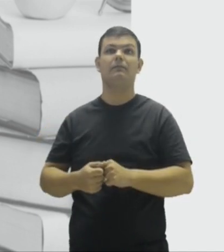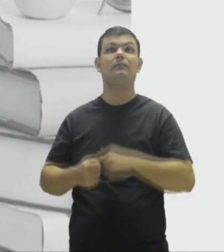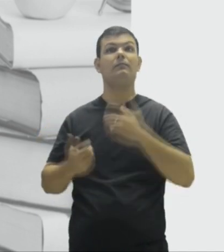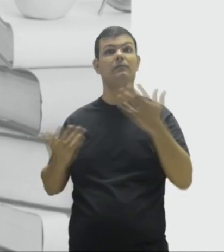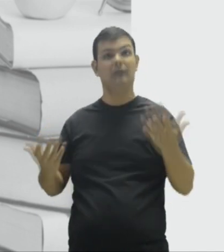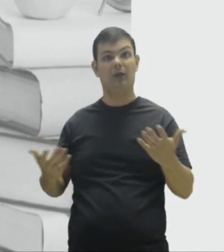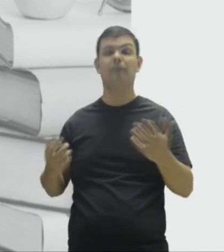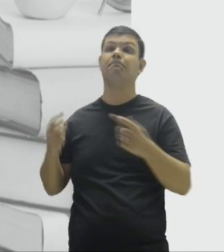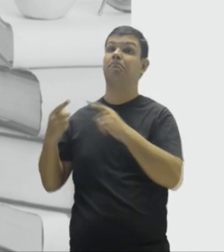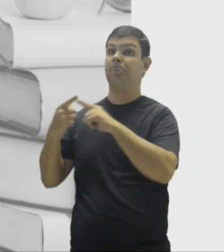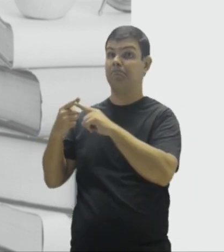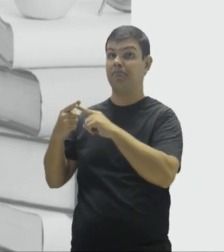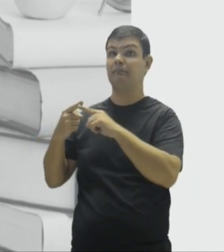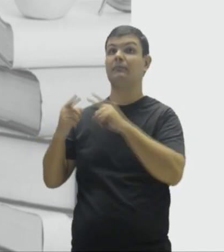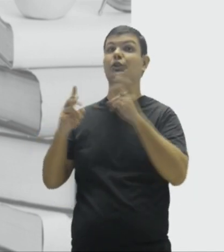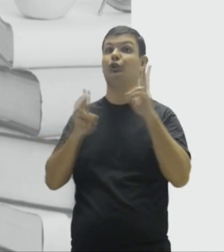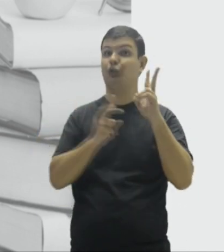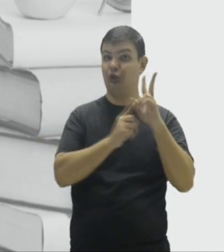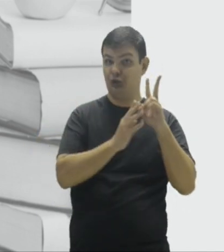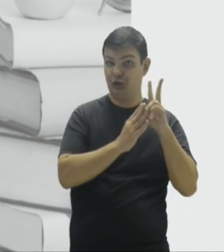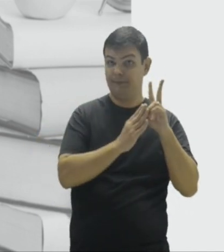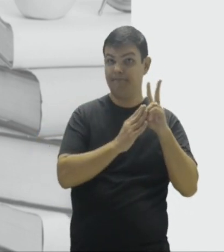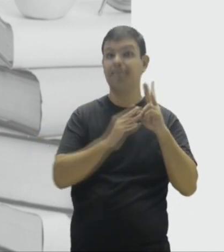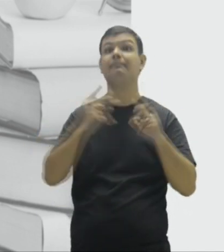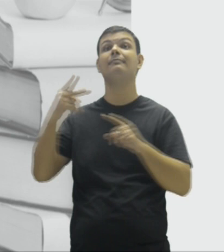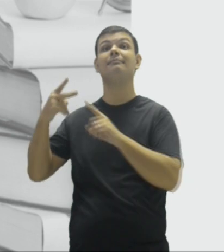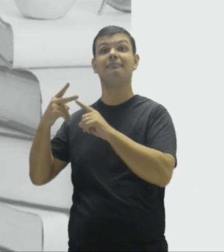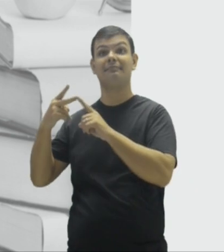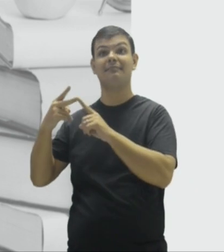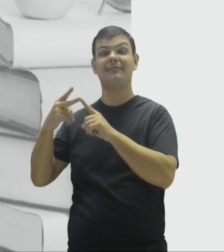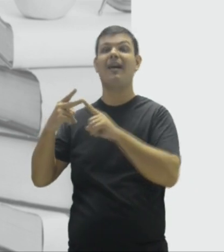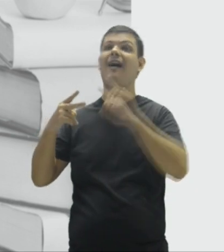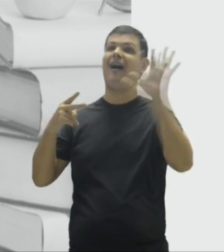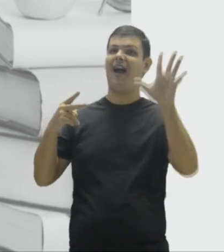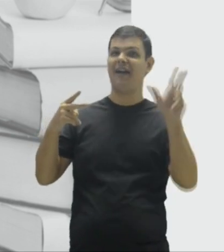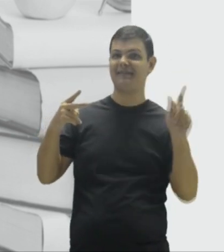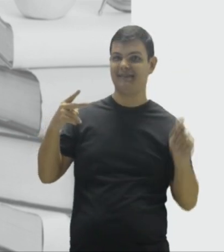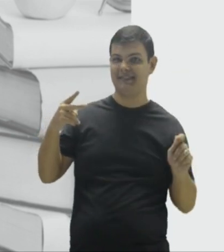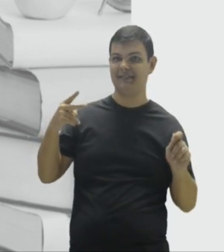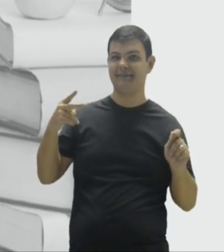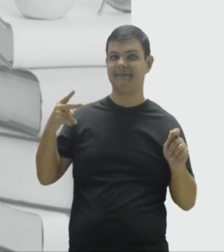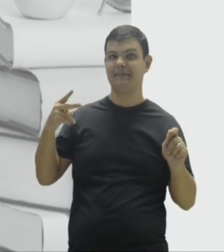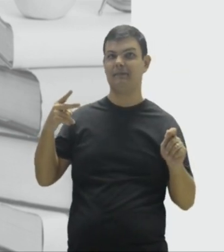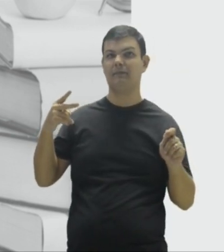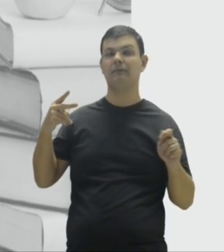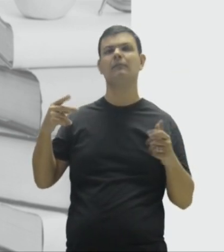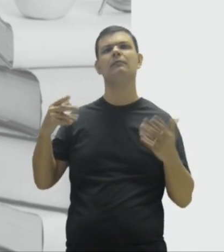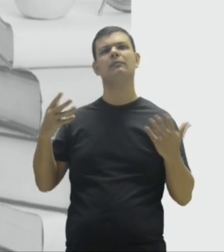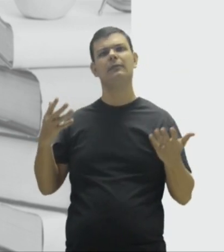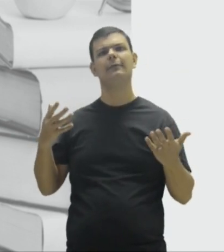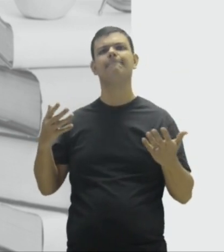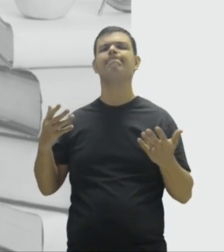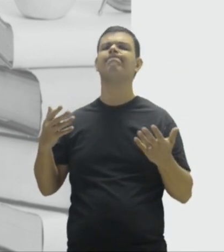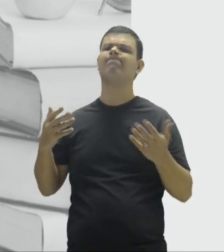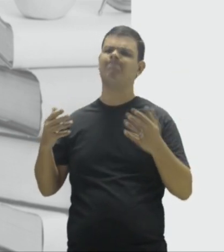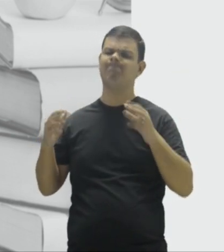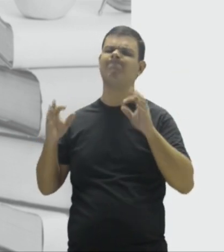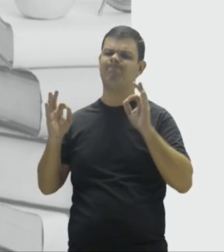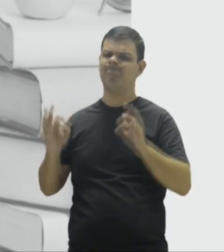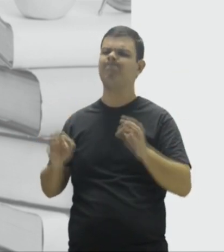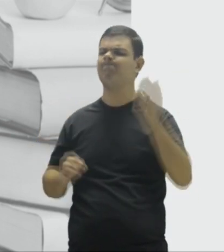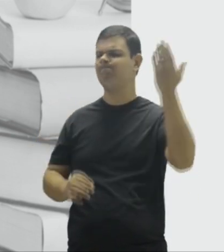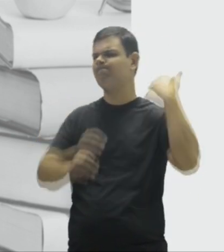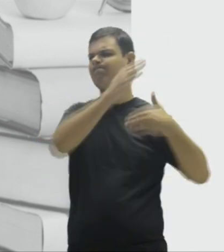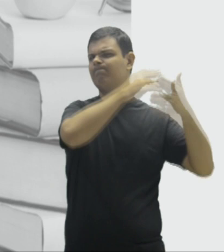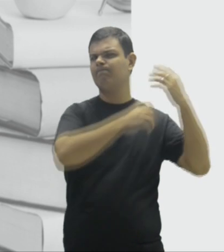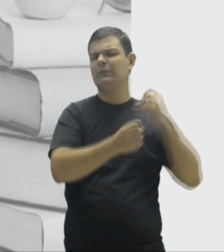raiz indígena, temos uma raiz africana, inclusive a triste história da escravidão no